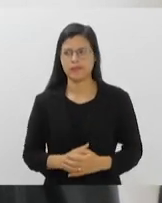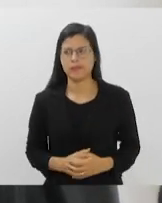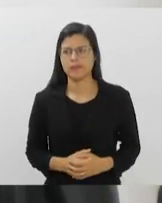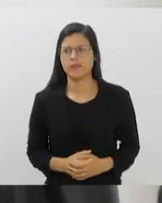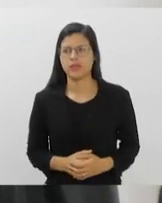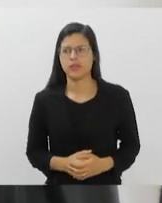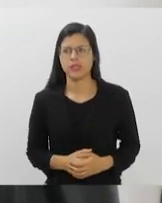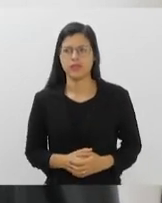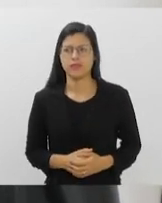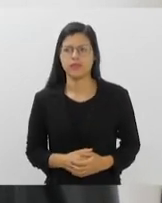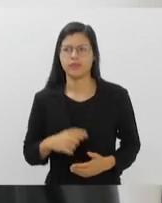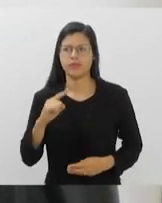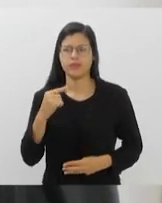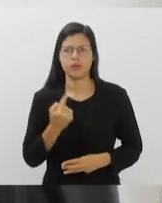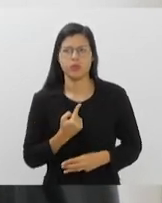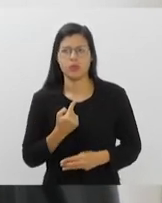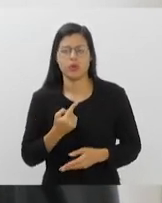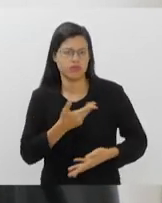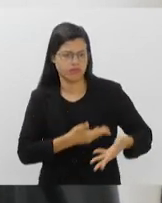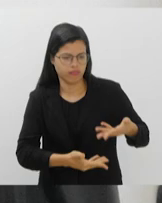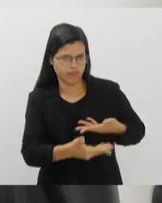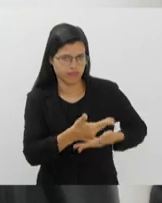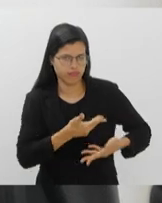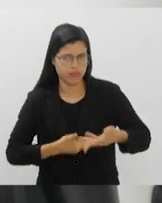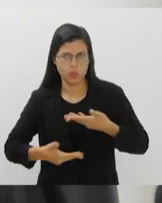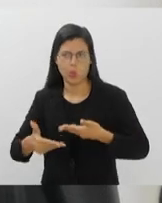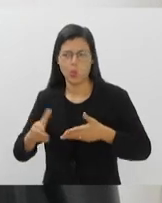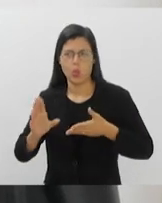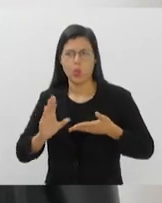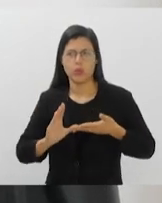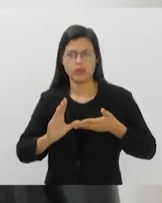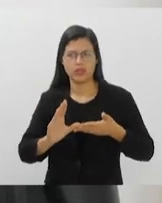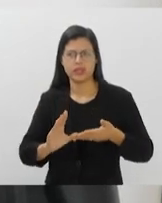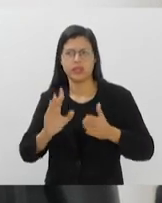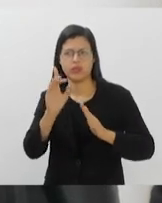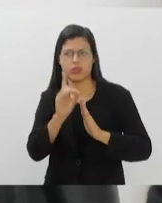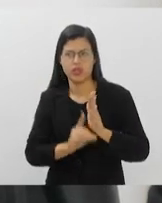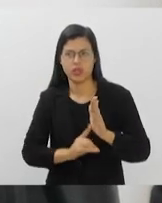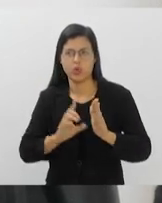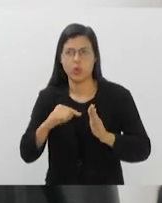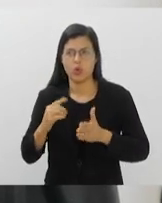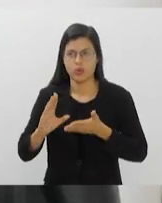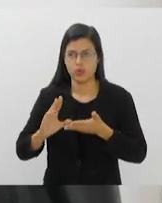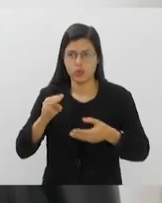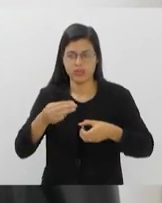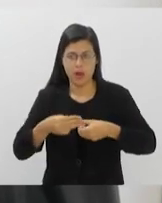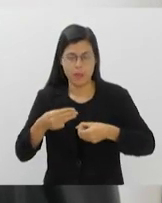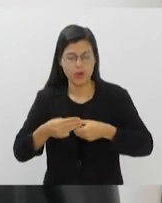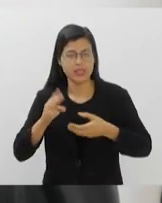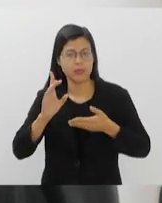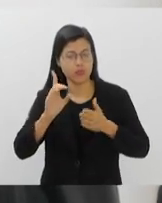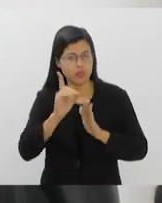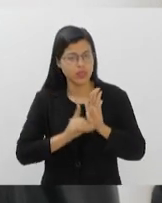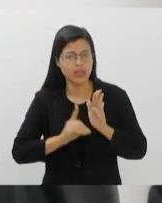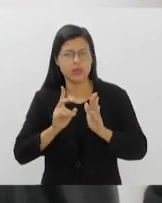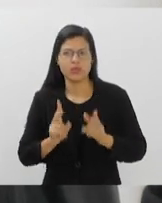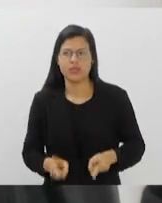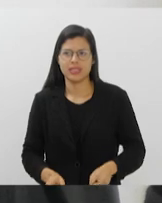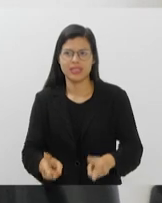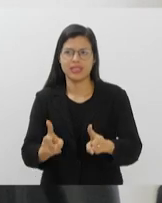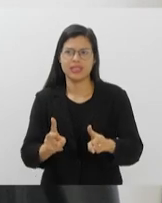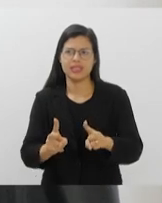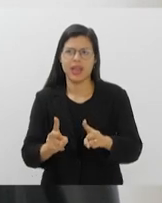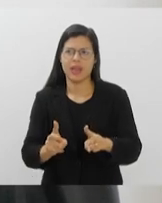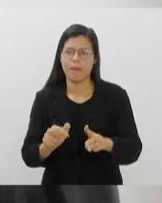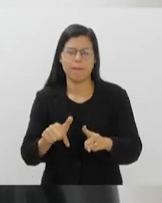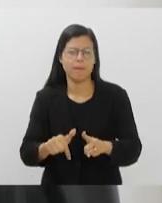nós articulamos bem com o Conselho Municipal de direito nosso Conselho Municipal de direito sempre reconheceu o grupo de apoio